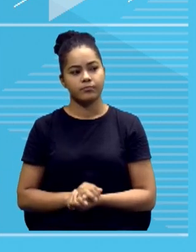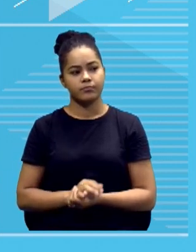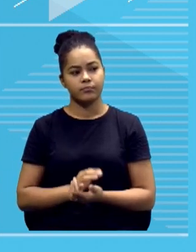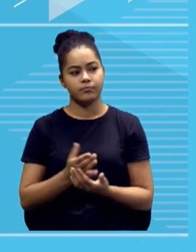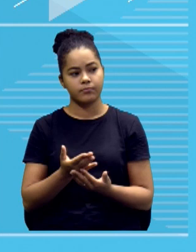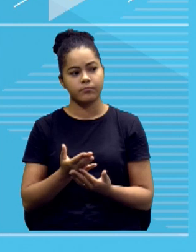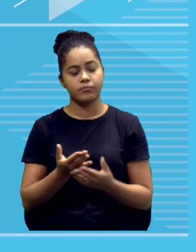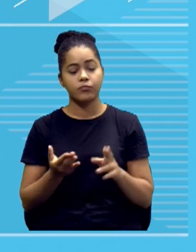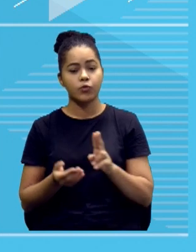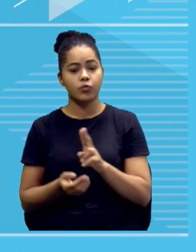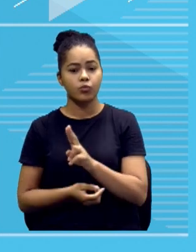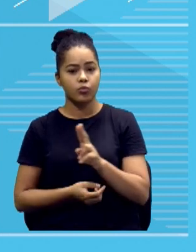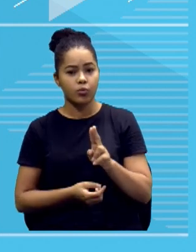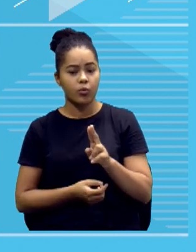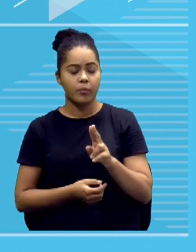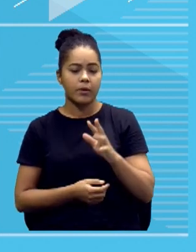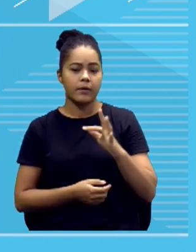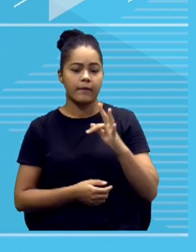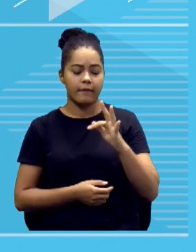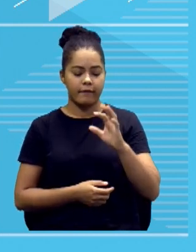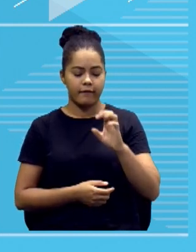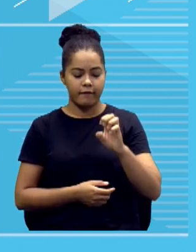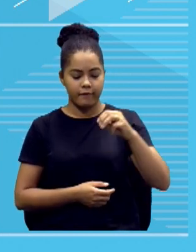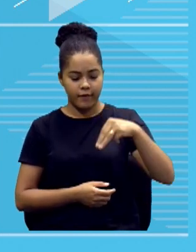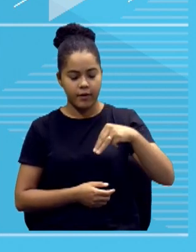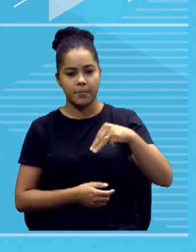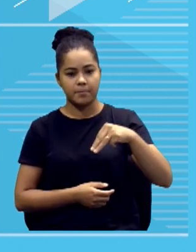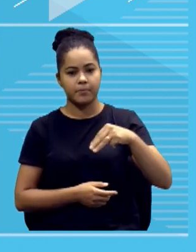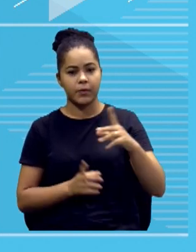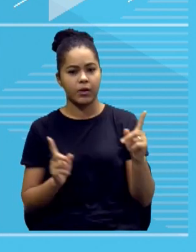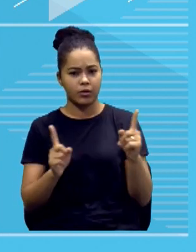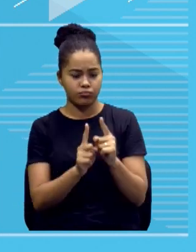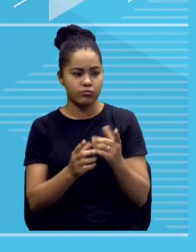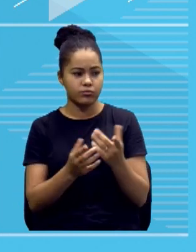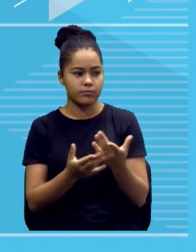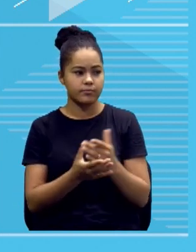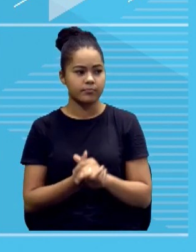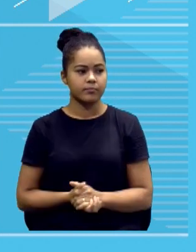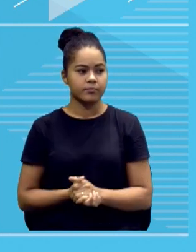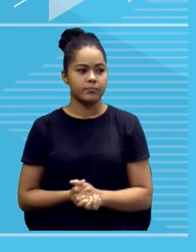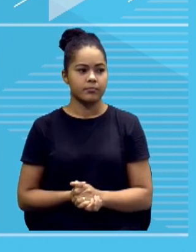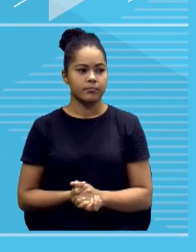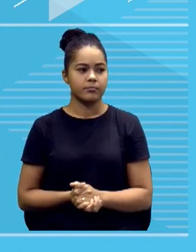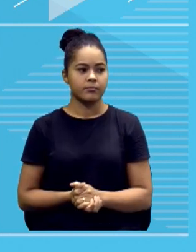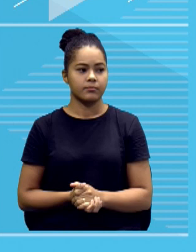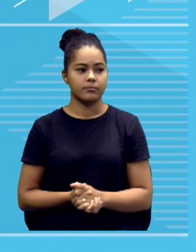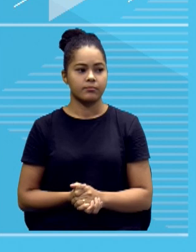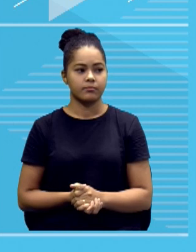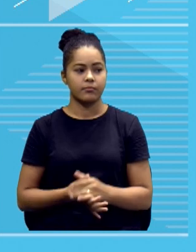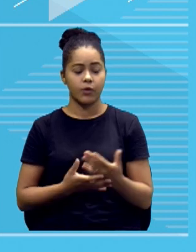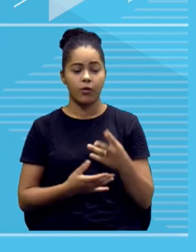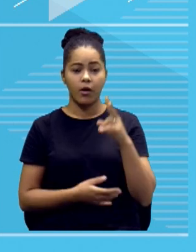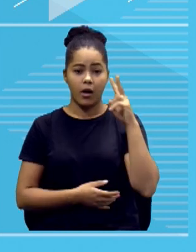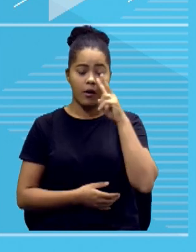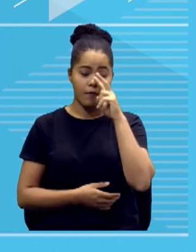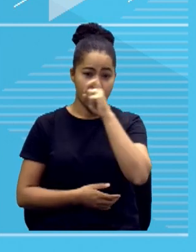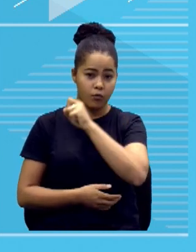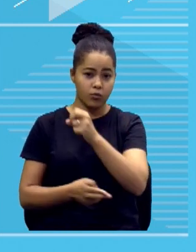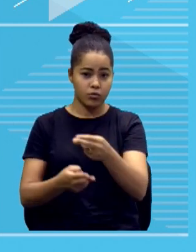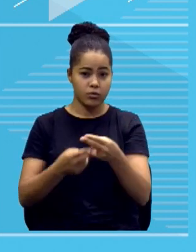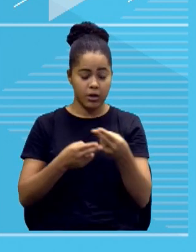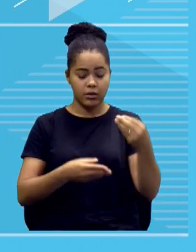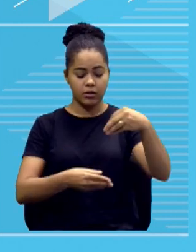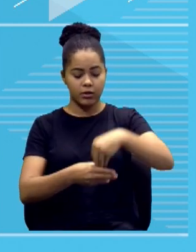F-E-M, força eletromotriz. E essa força eletromotriz, essa FEM aplicada ao